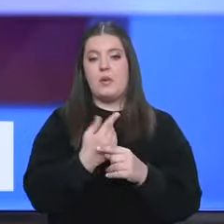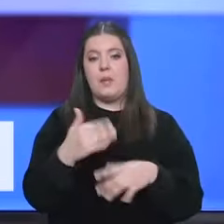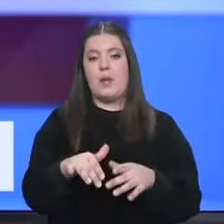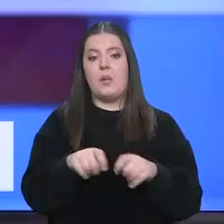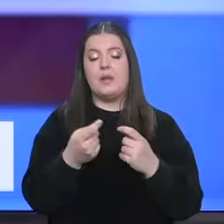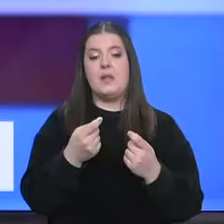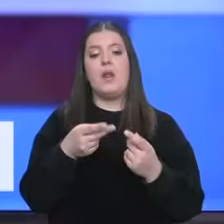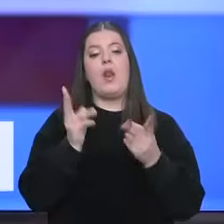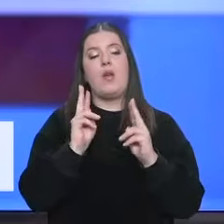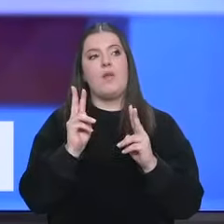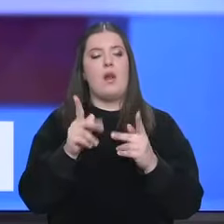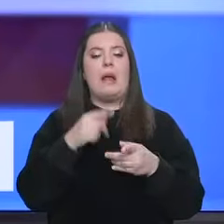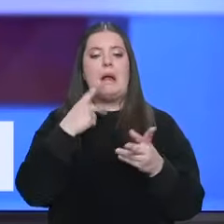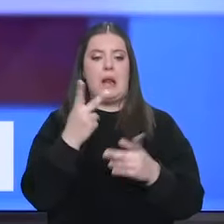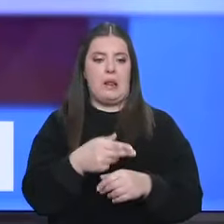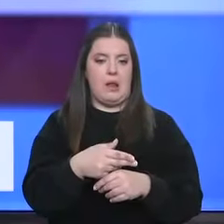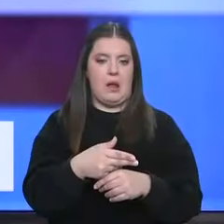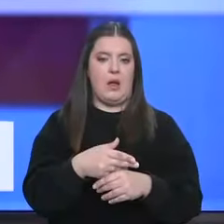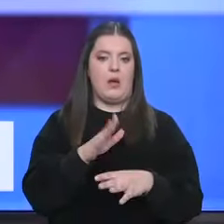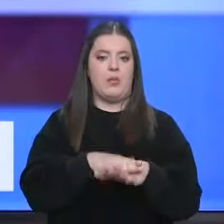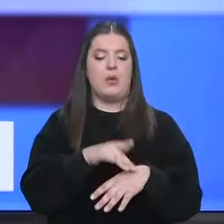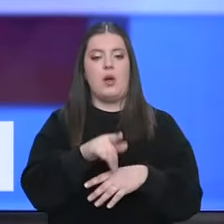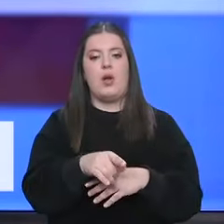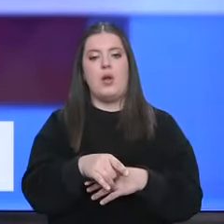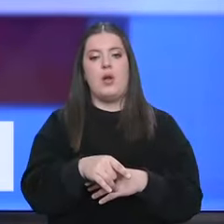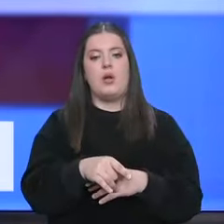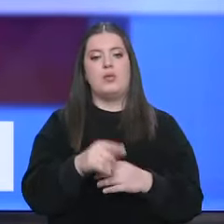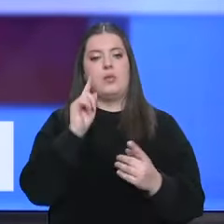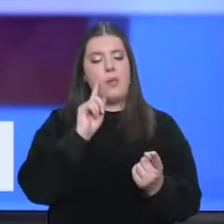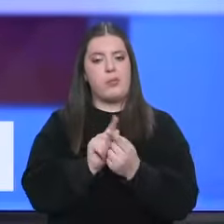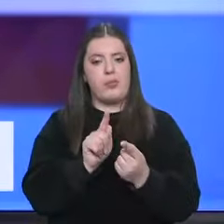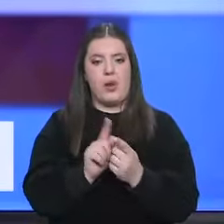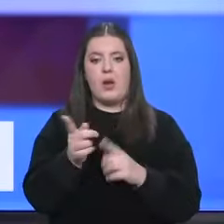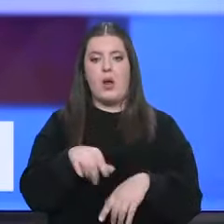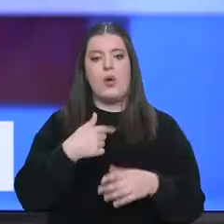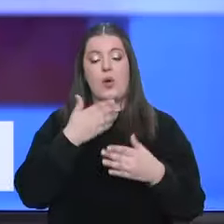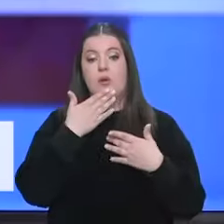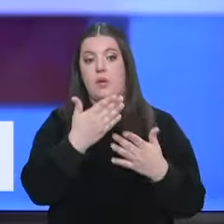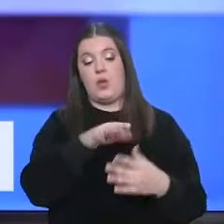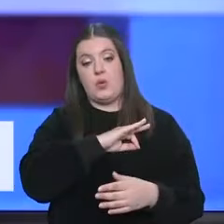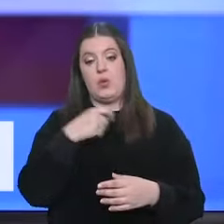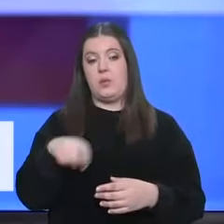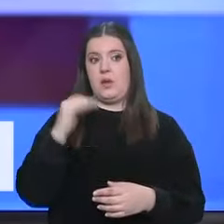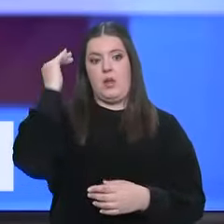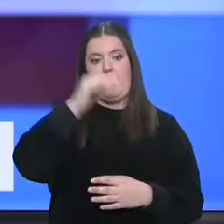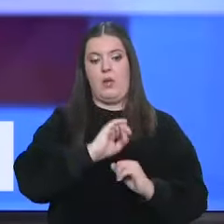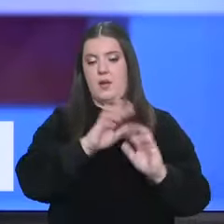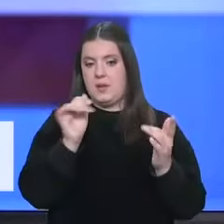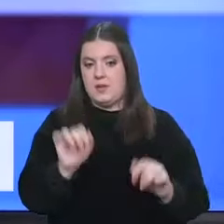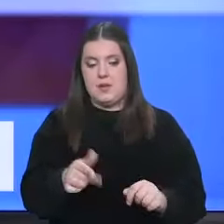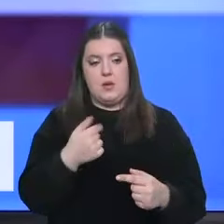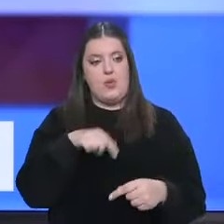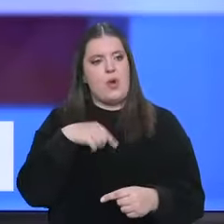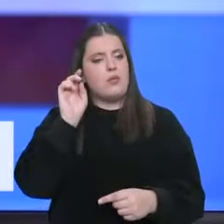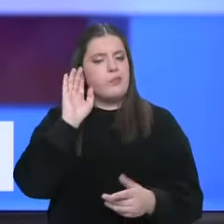livro critica por eh ter tido estas audiências nós estamos gratos ao Senhor presidente da república por podermos ser